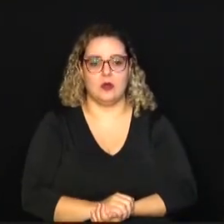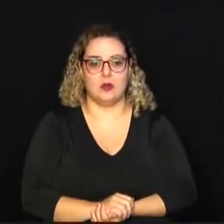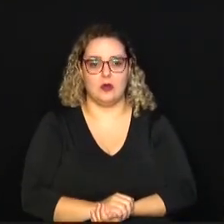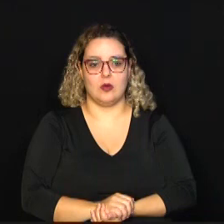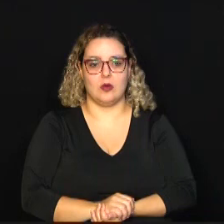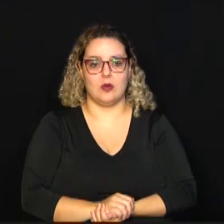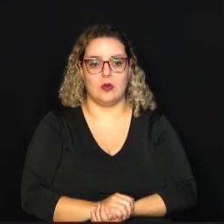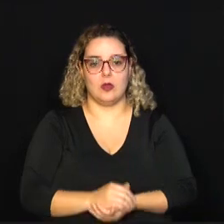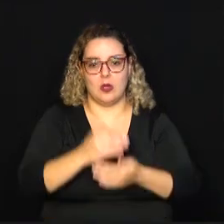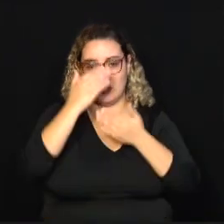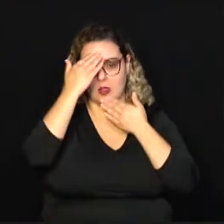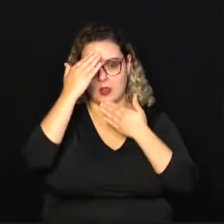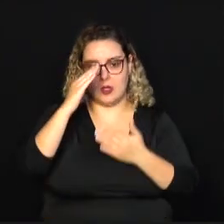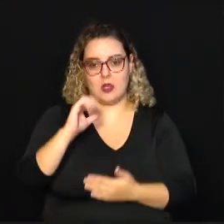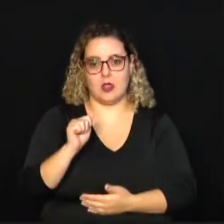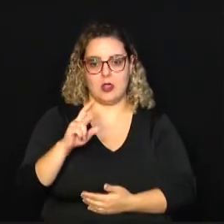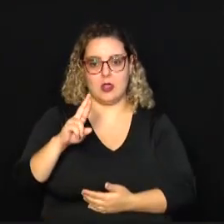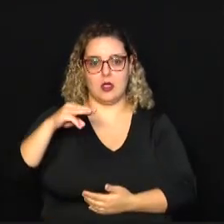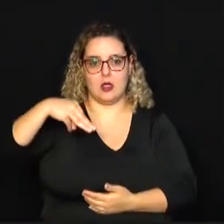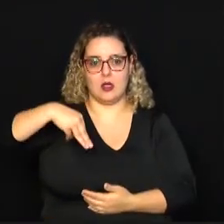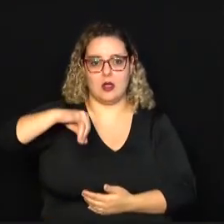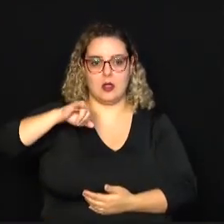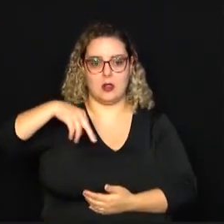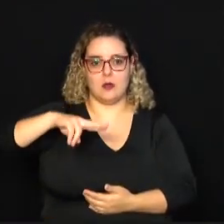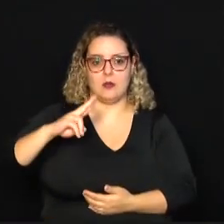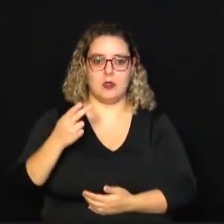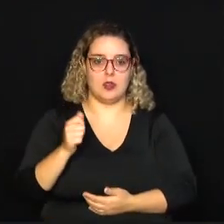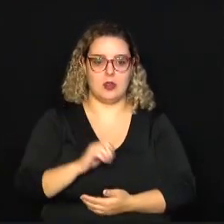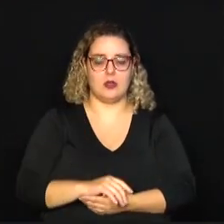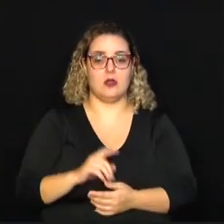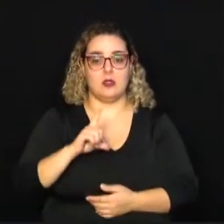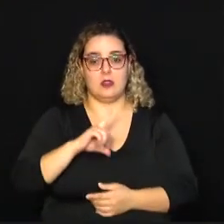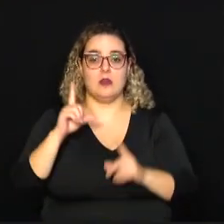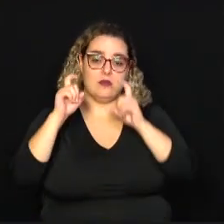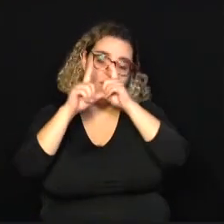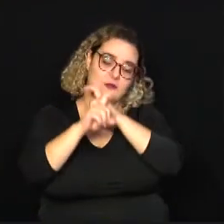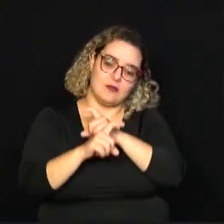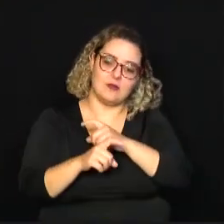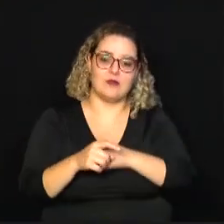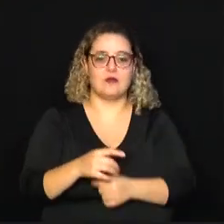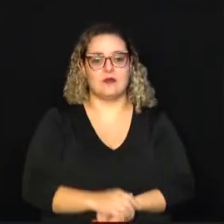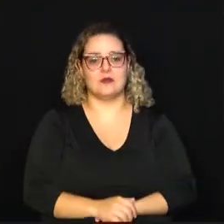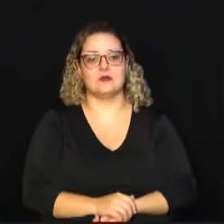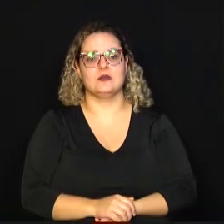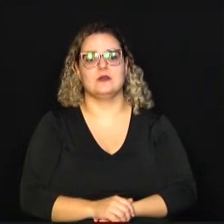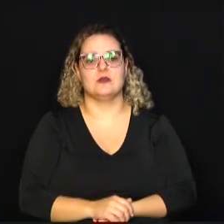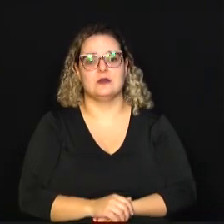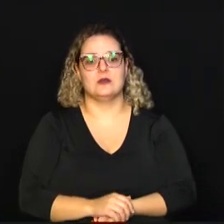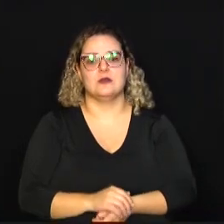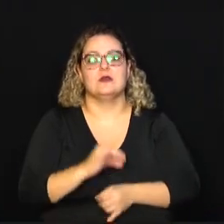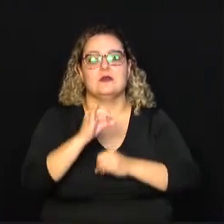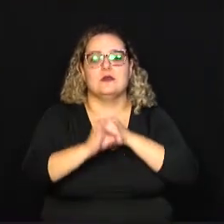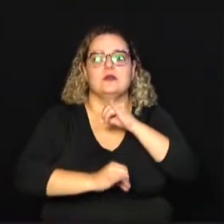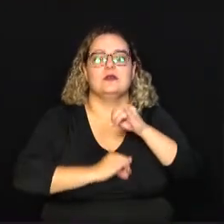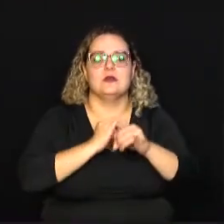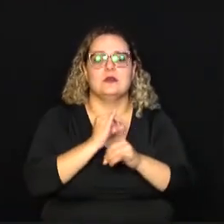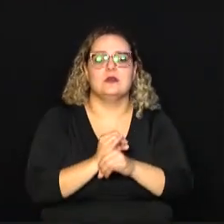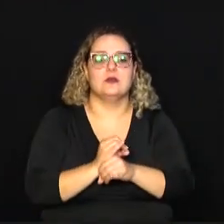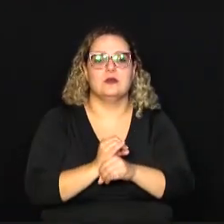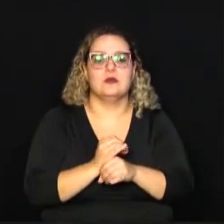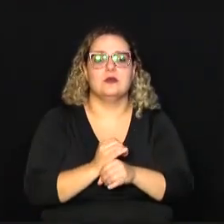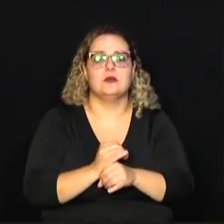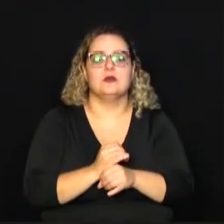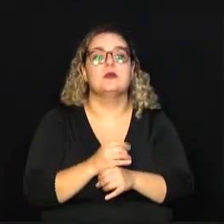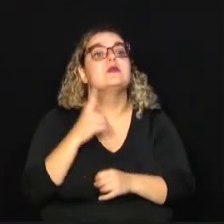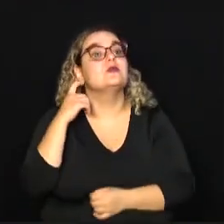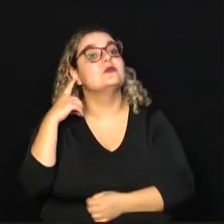Agradecer a presença da Carminha, que embora teve dificuldade aí, né, por conta do sinal da internet, por conta do